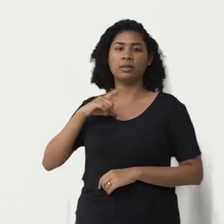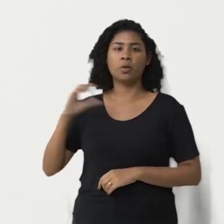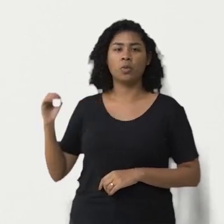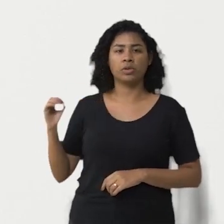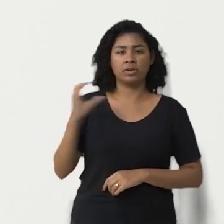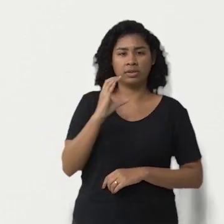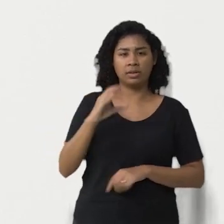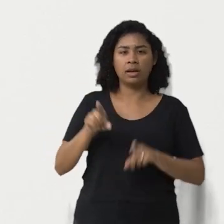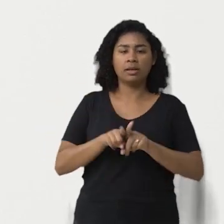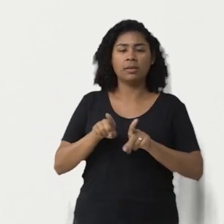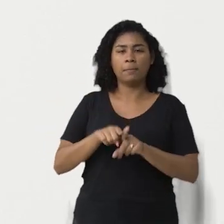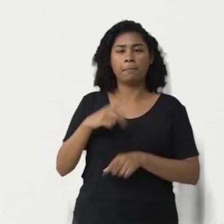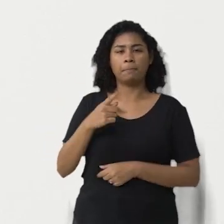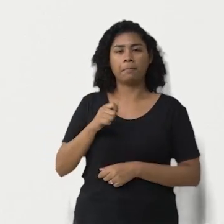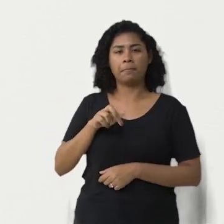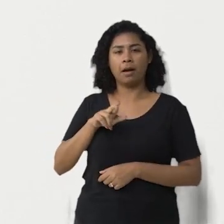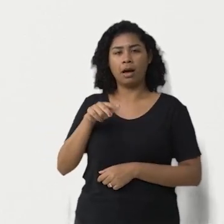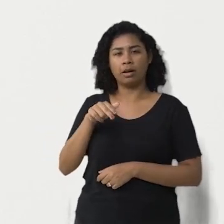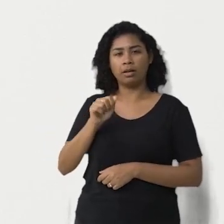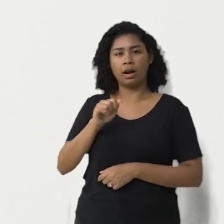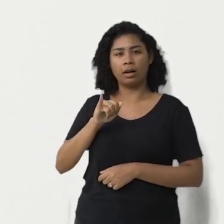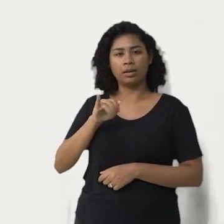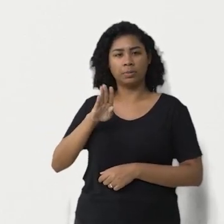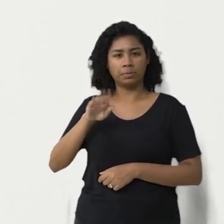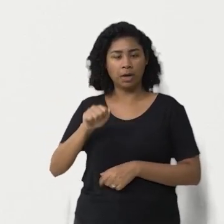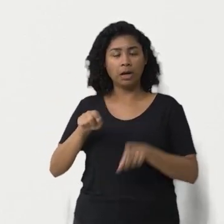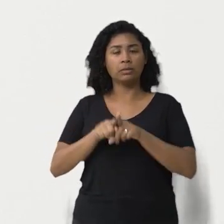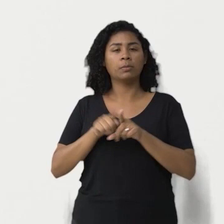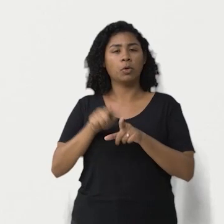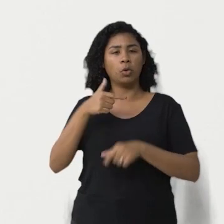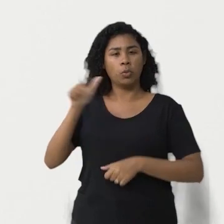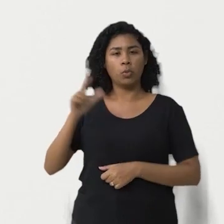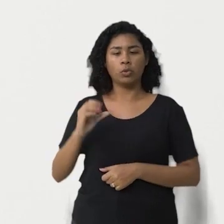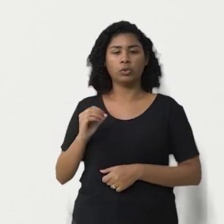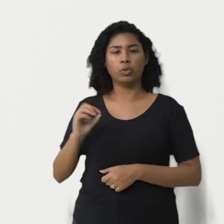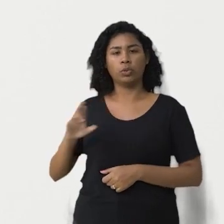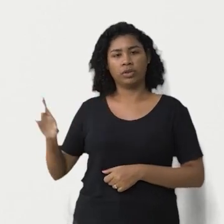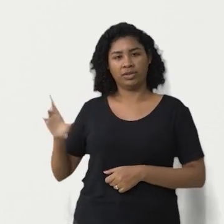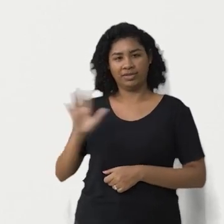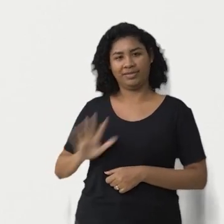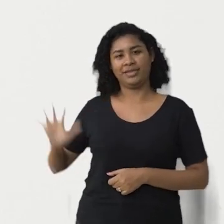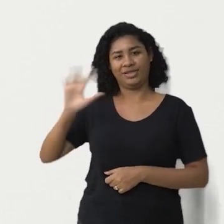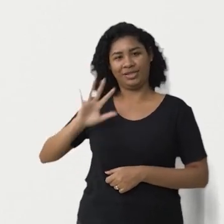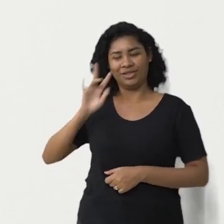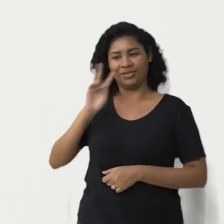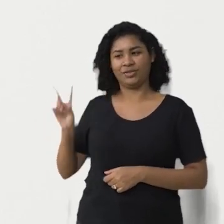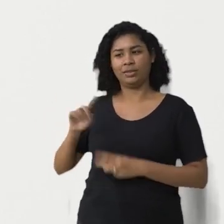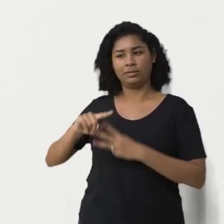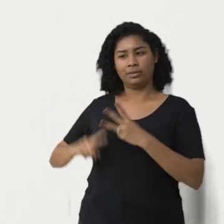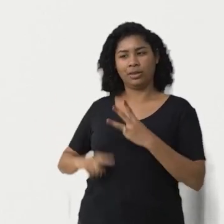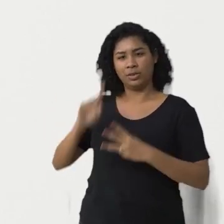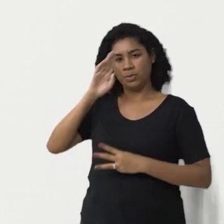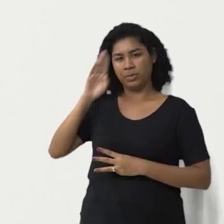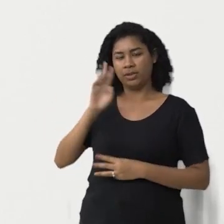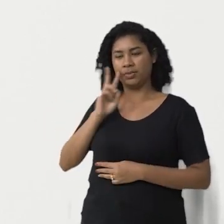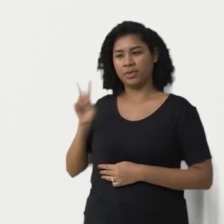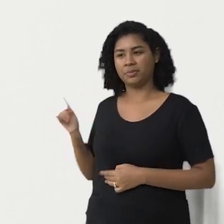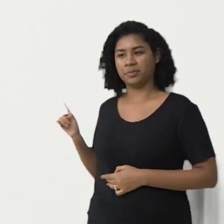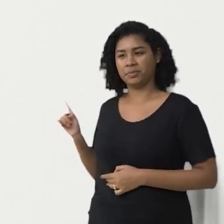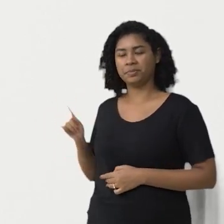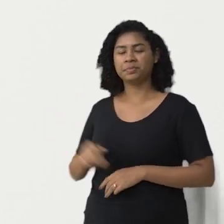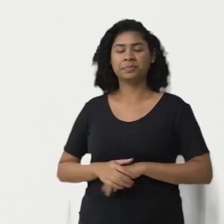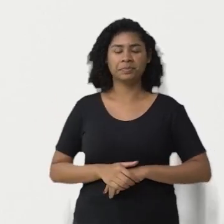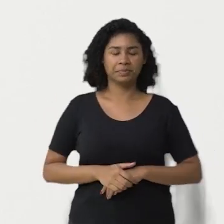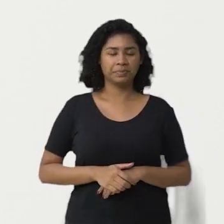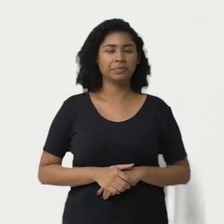do Parnaíba e também a do Atlântico Nordeste Oriental, tá certo, gente? Esses três aqui, ó. Também